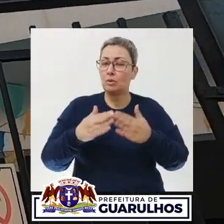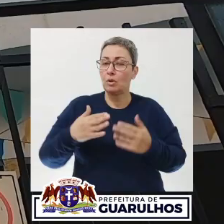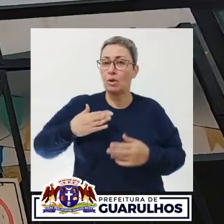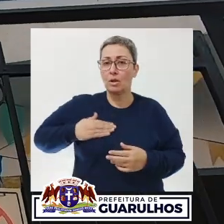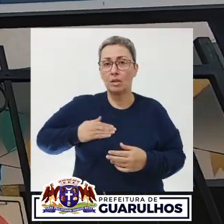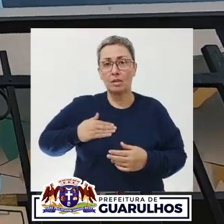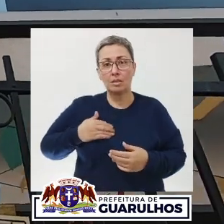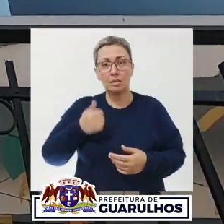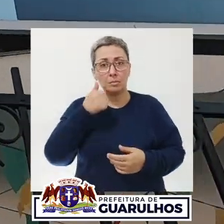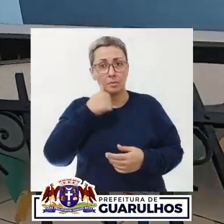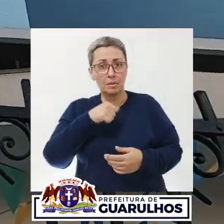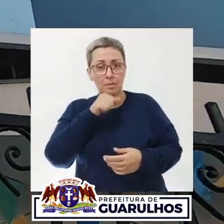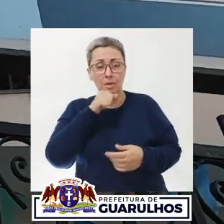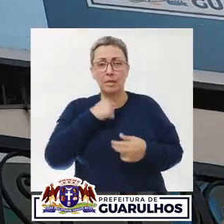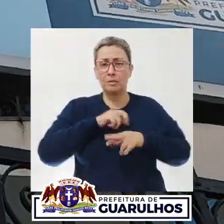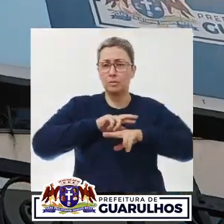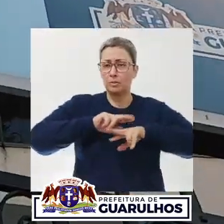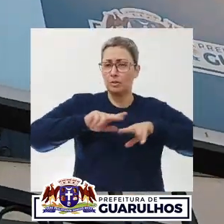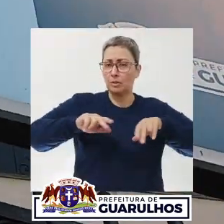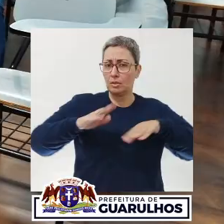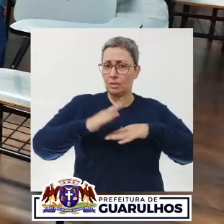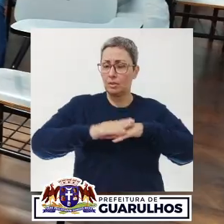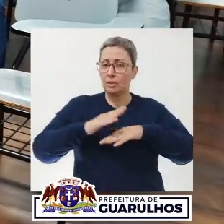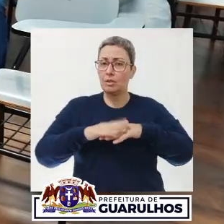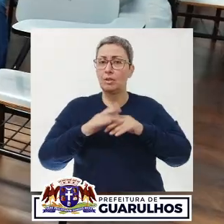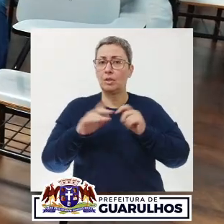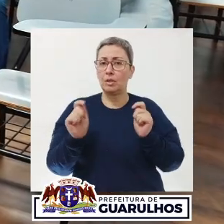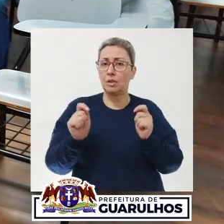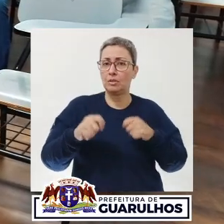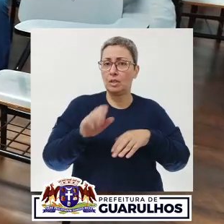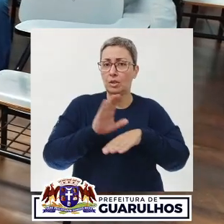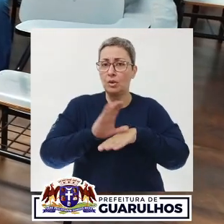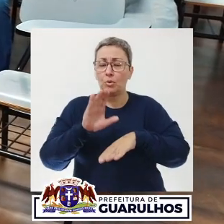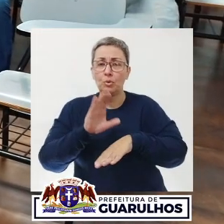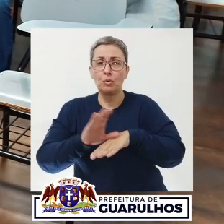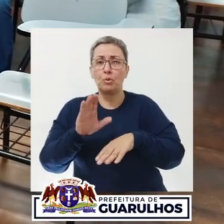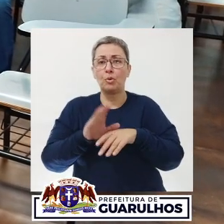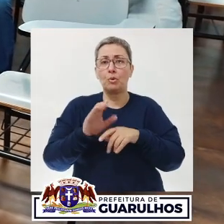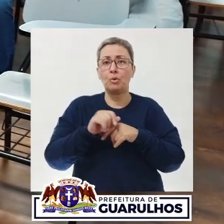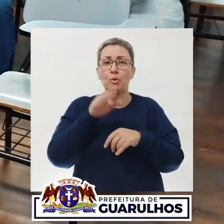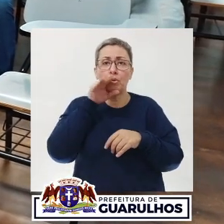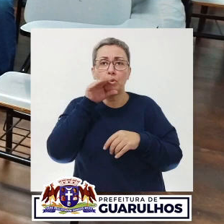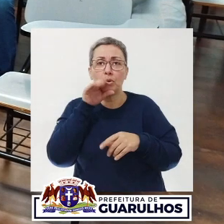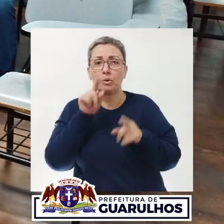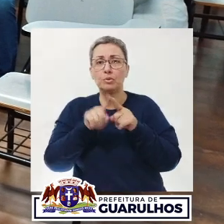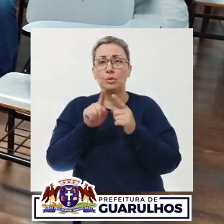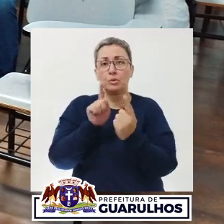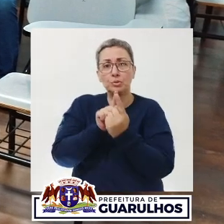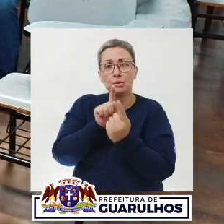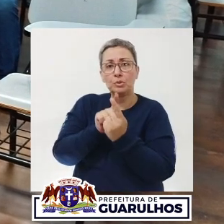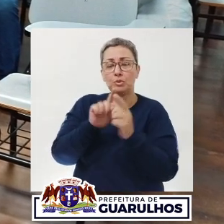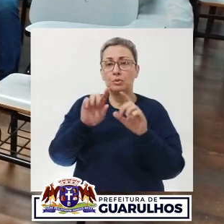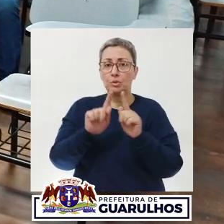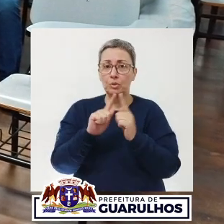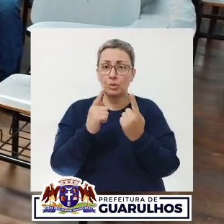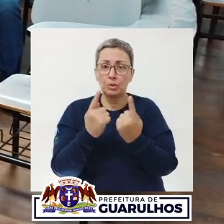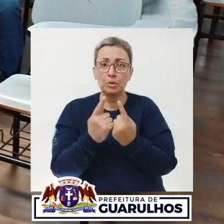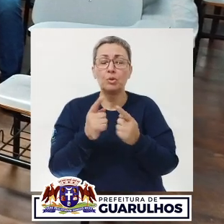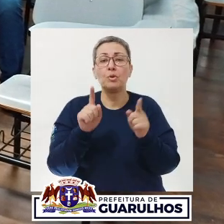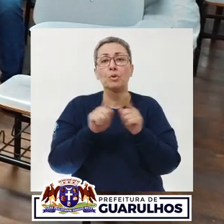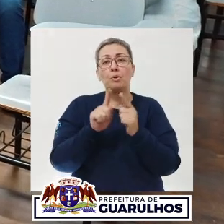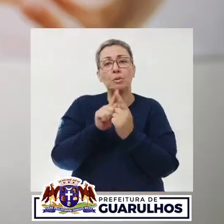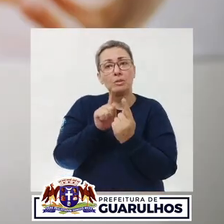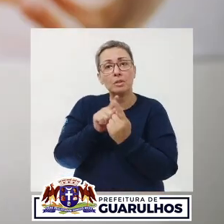aleitamento materno. Nós fazemos diversas funções, capacitação para os funcionários, nós fazemos grupos de atendimento, atendimento